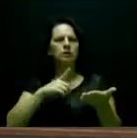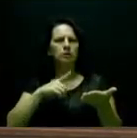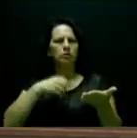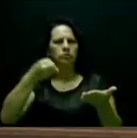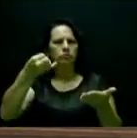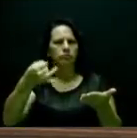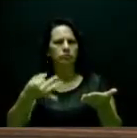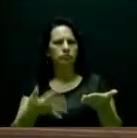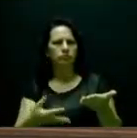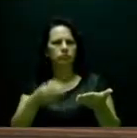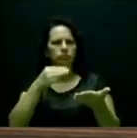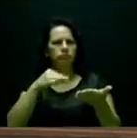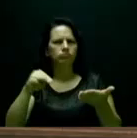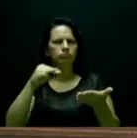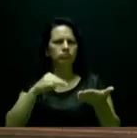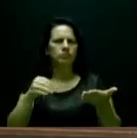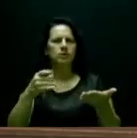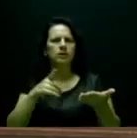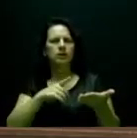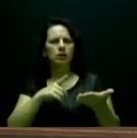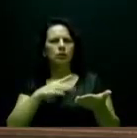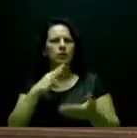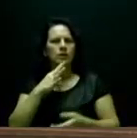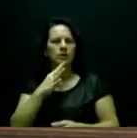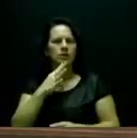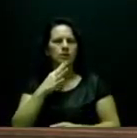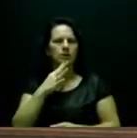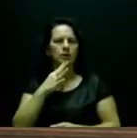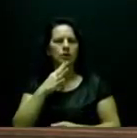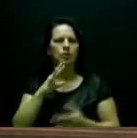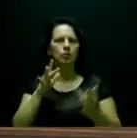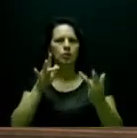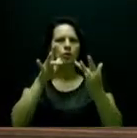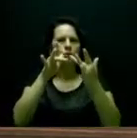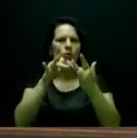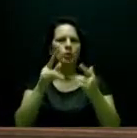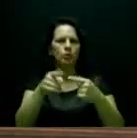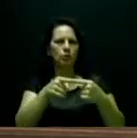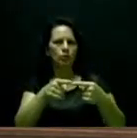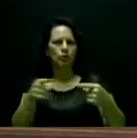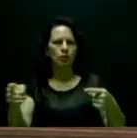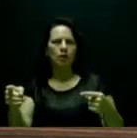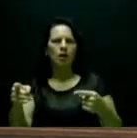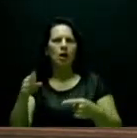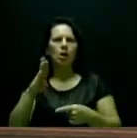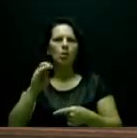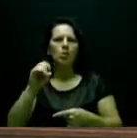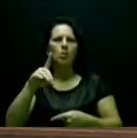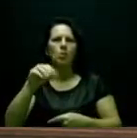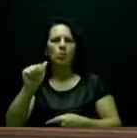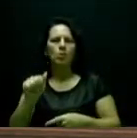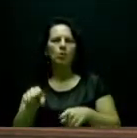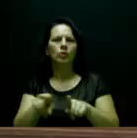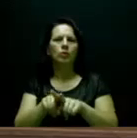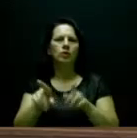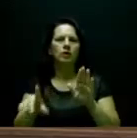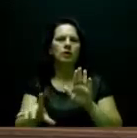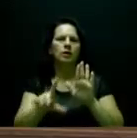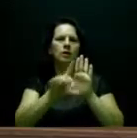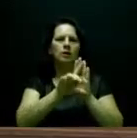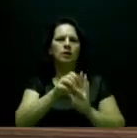devidamente acompanhada de mensagem explicativa, que se assevera que tem por objetivo prorrogar o auxílio de Bolsa Moradia, instituído pela Lei